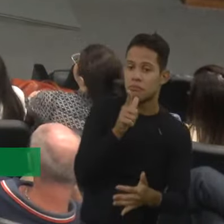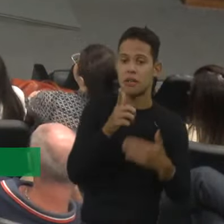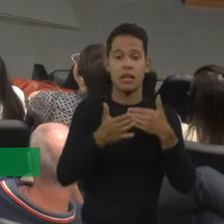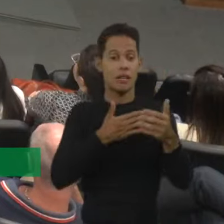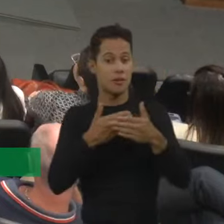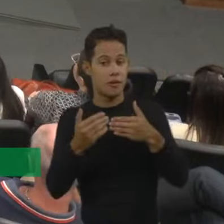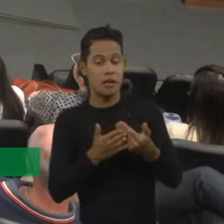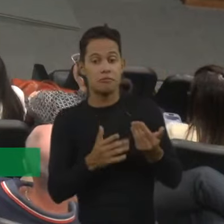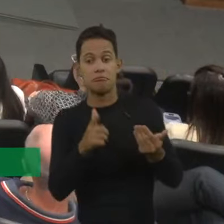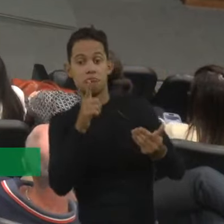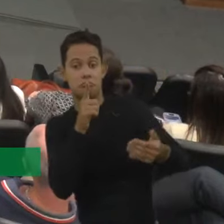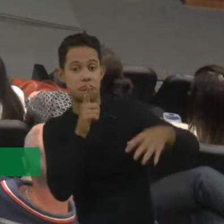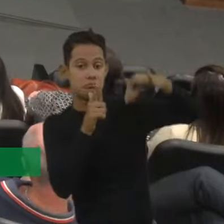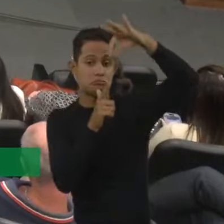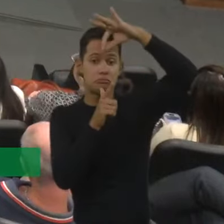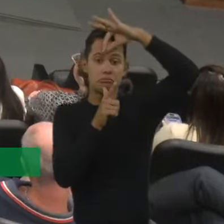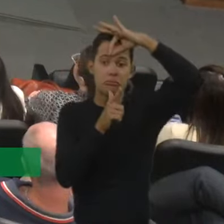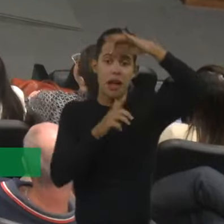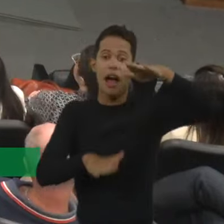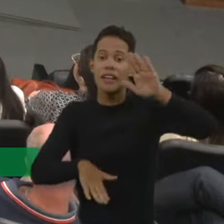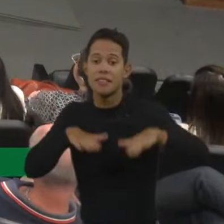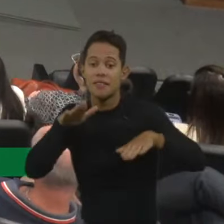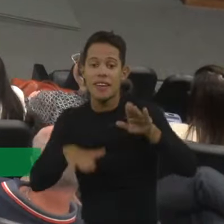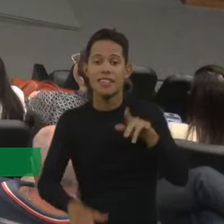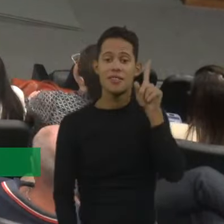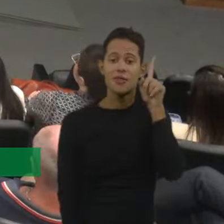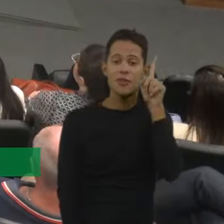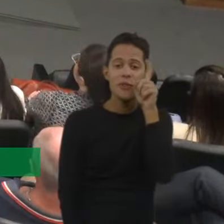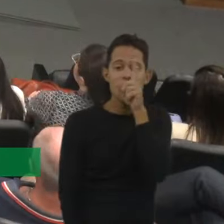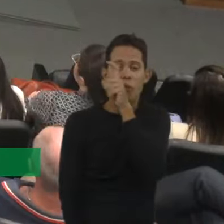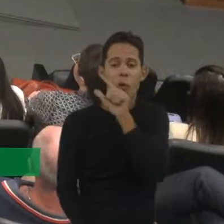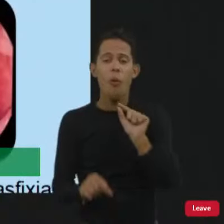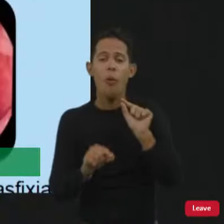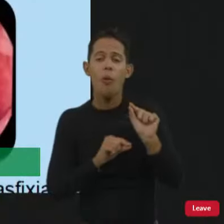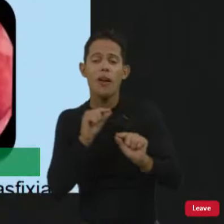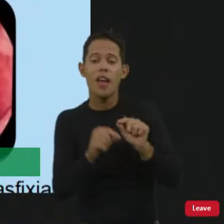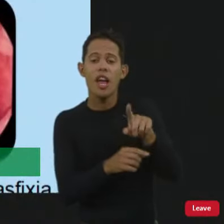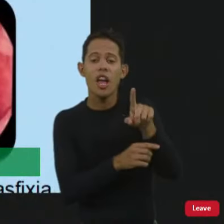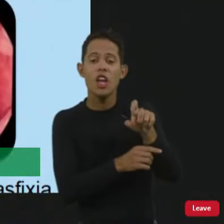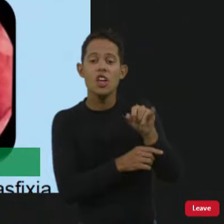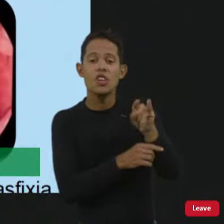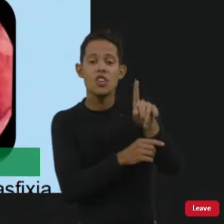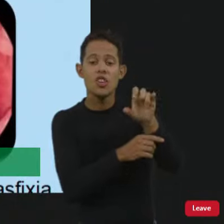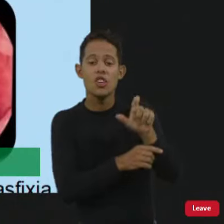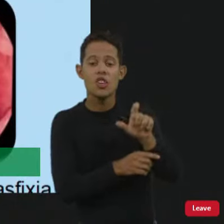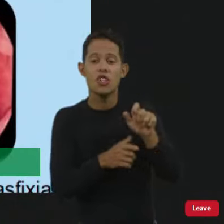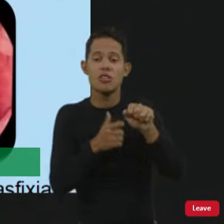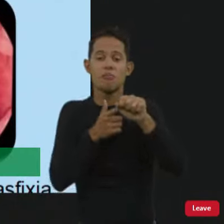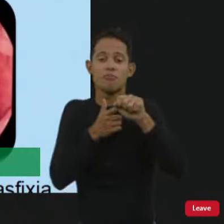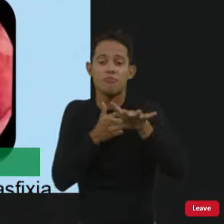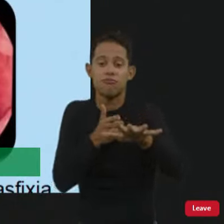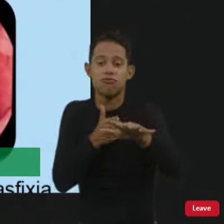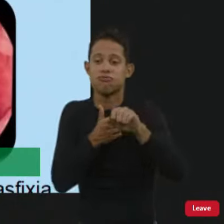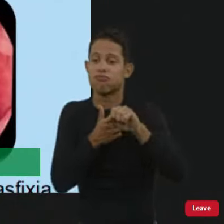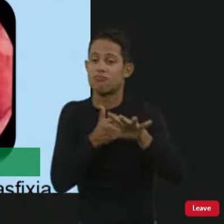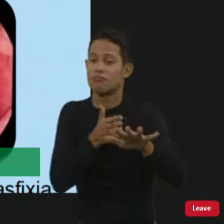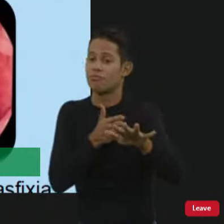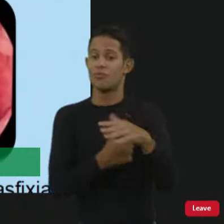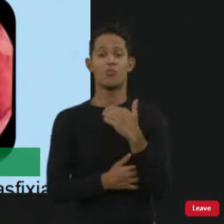genitais, muitas vezes, dificulta para urinar, né? Então, eles têm retenção urinária.